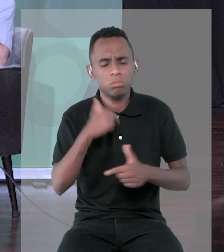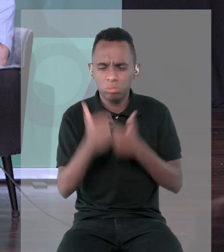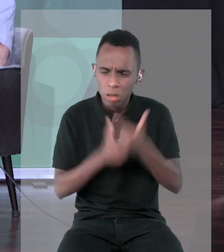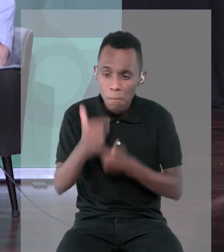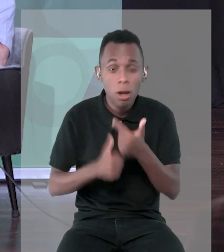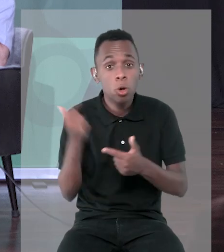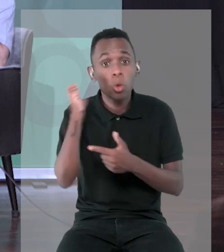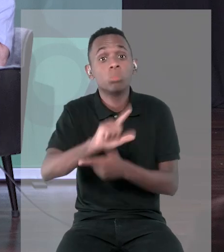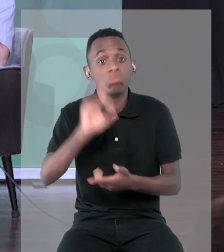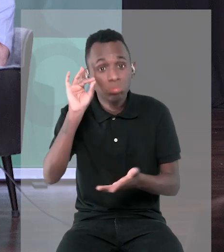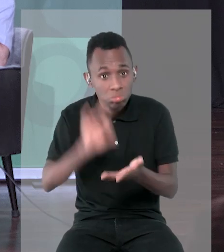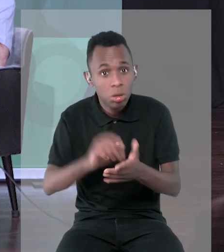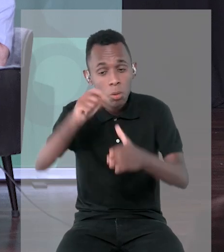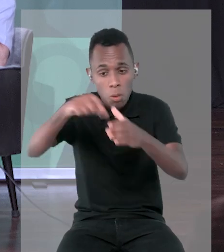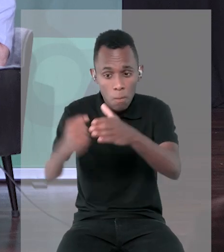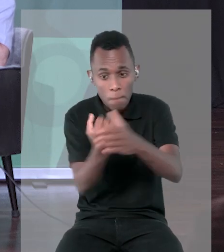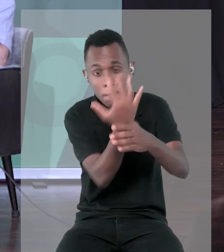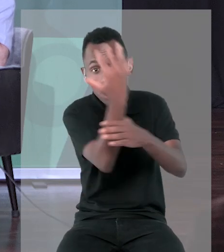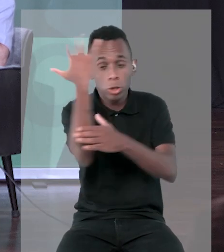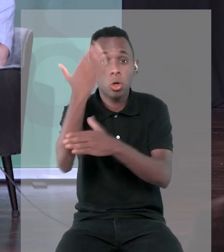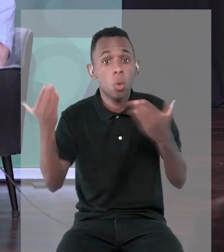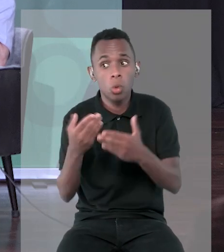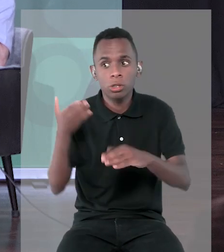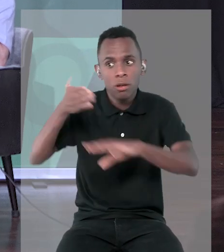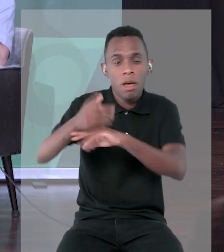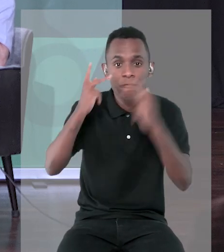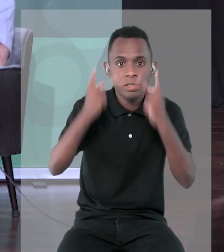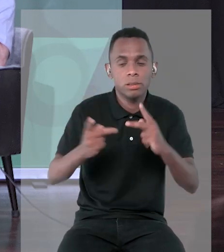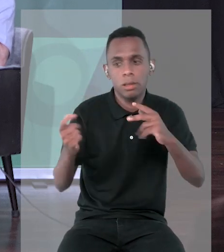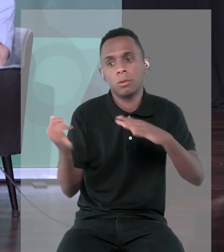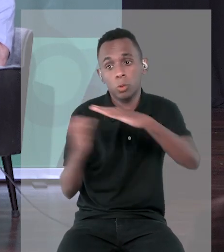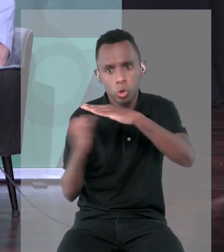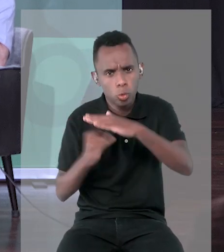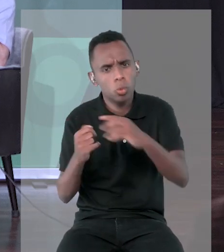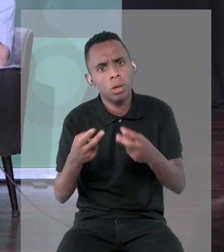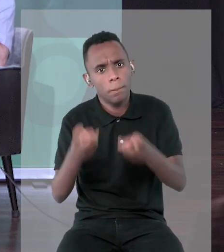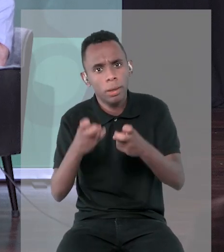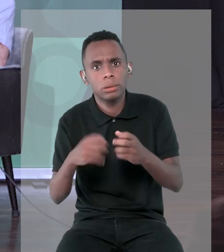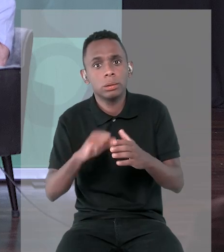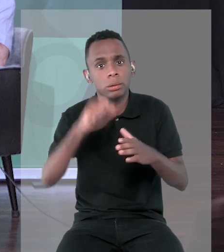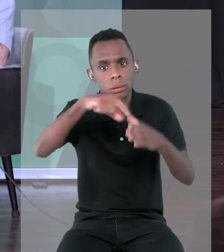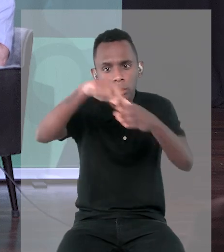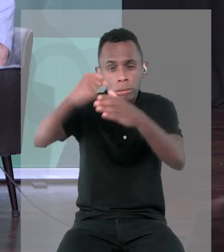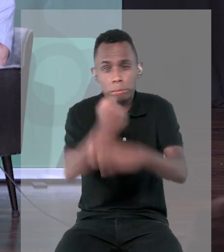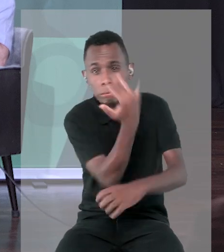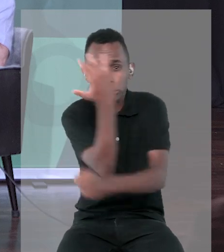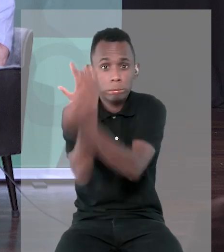e conseguiram, de fato, replantar uma floresta. Hoje, quem vai no Instituto vê uma floresta de 3 milhões de árvores